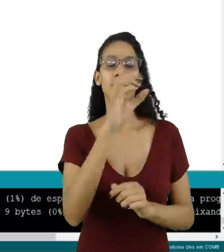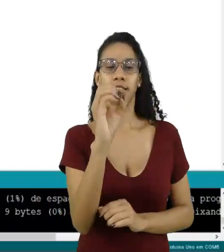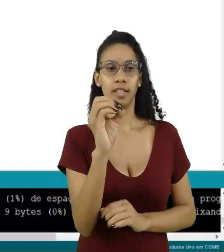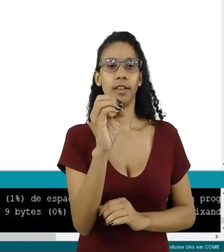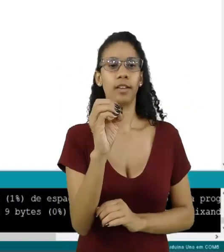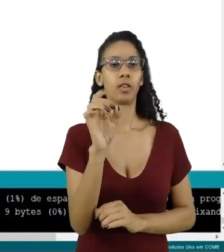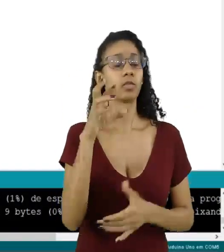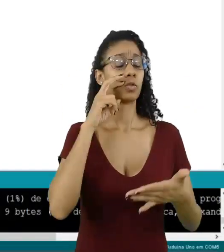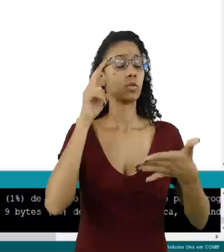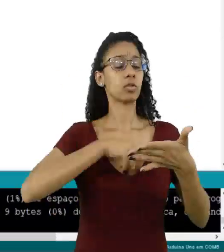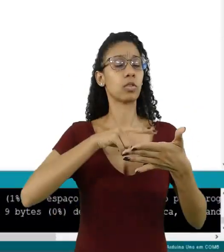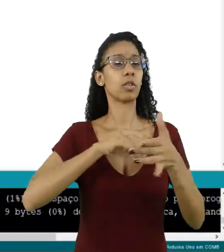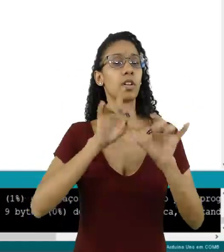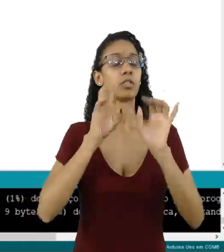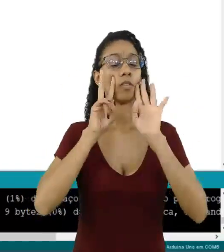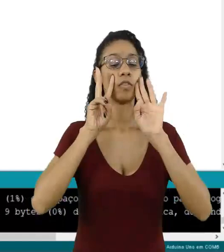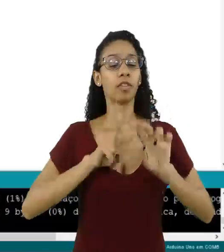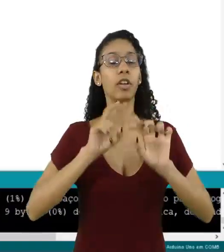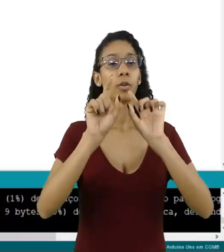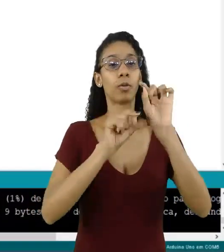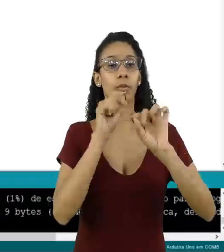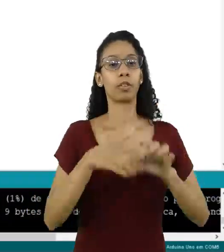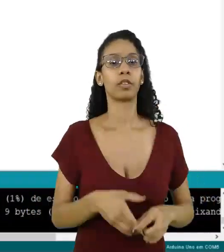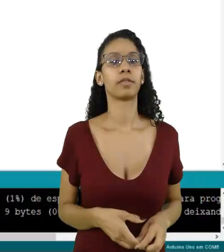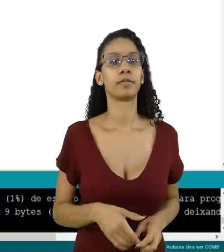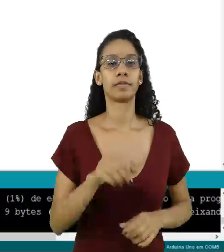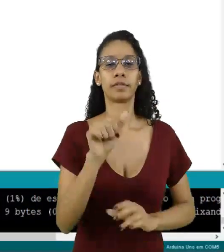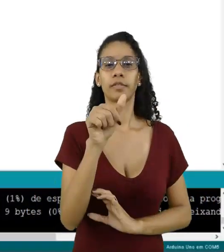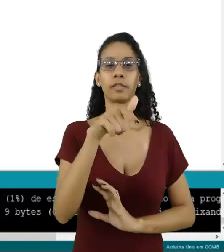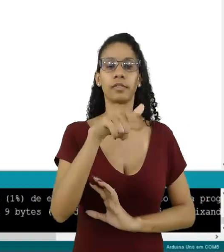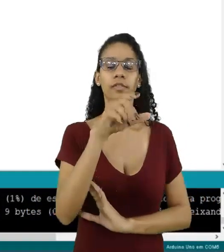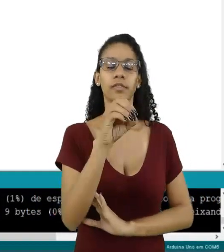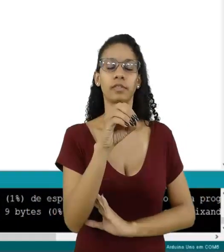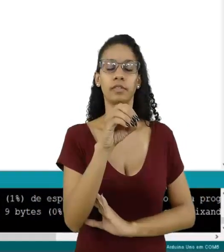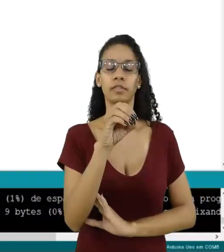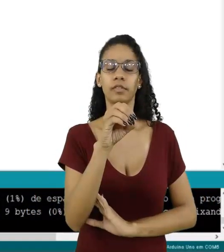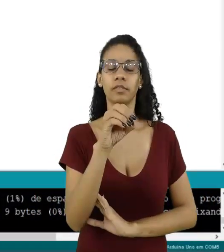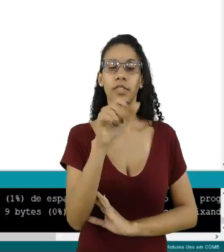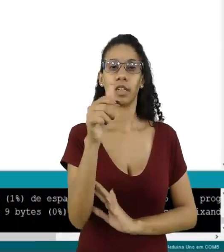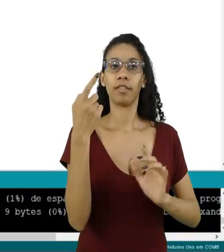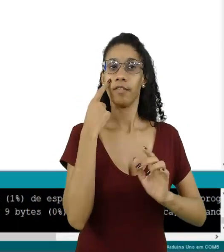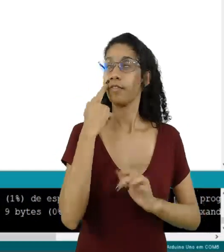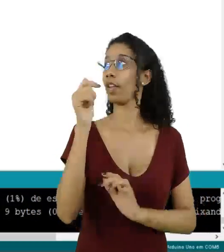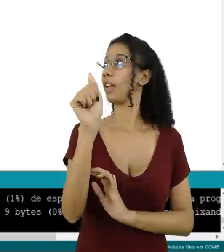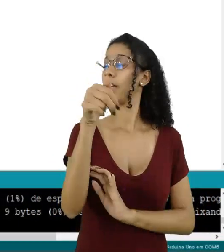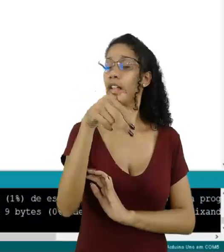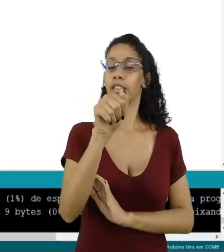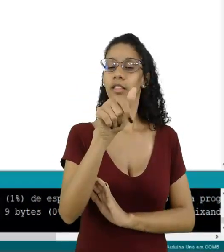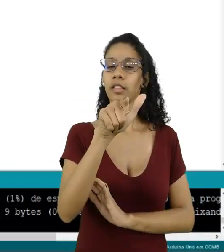ler o meu sinal aqui, bastava dizer o seguinte: analog